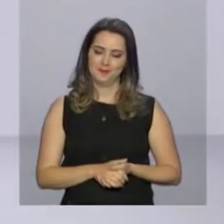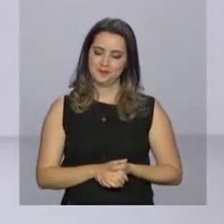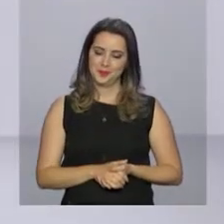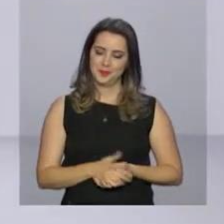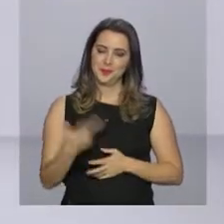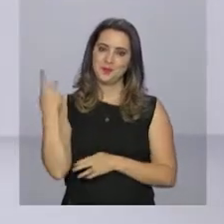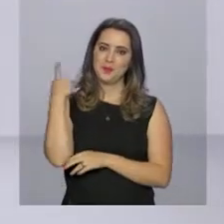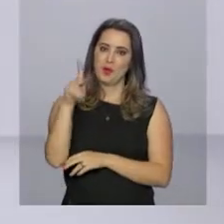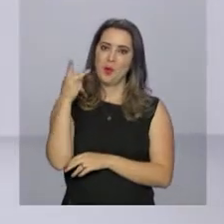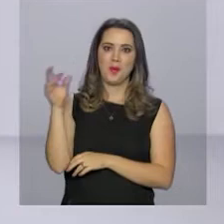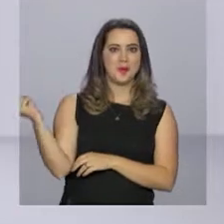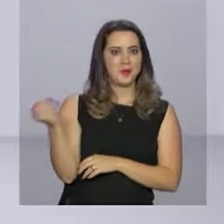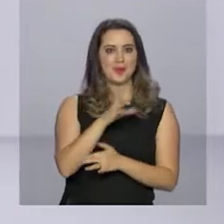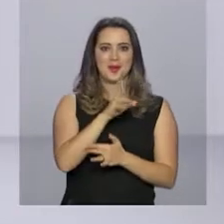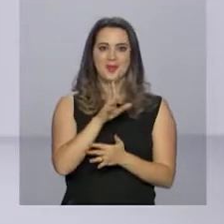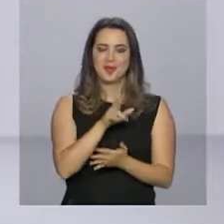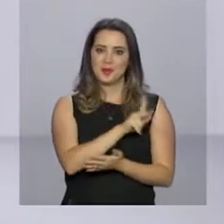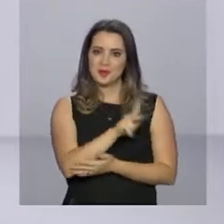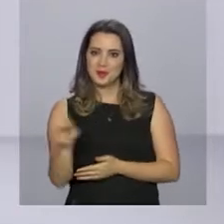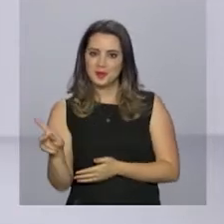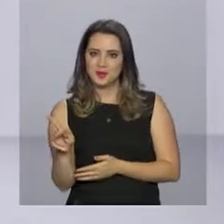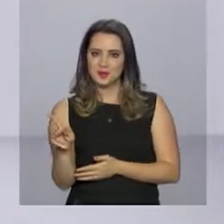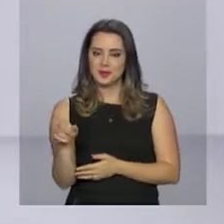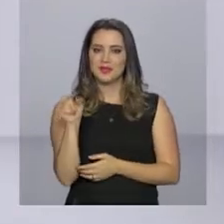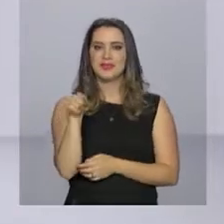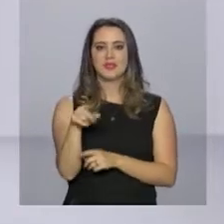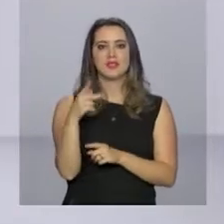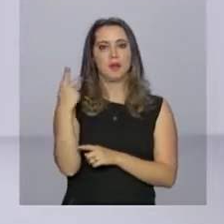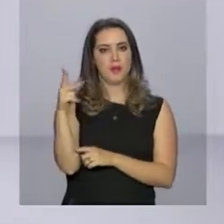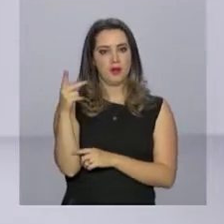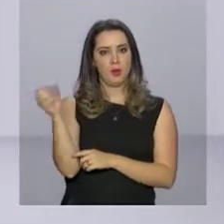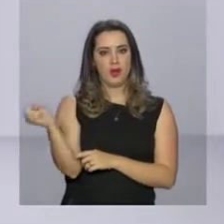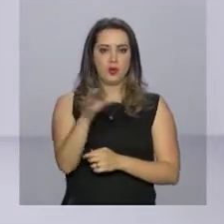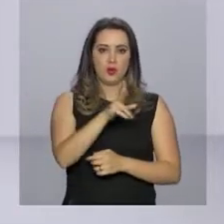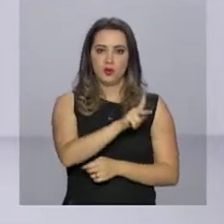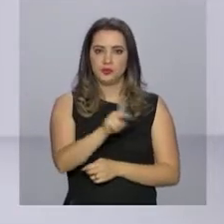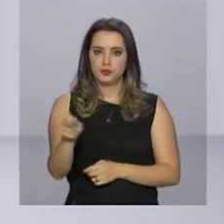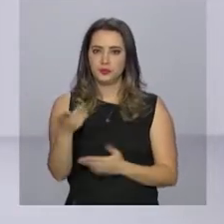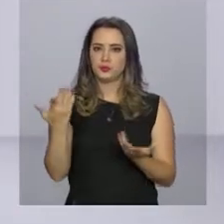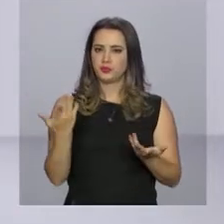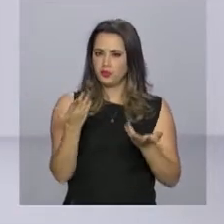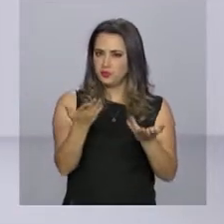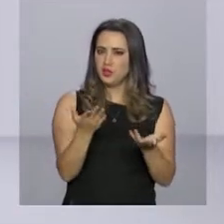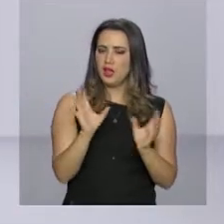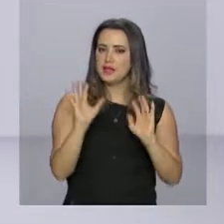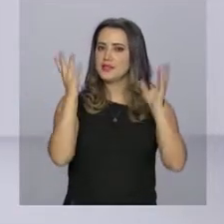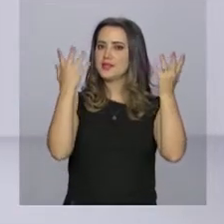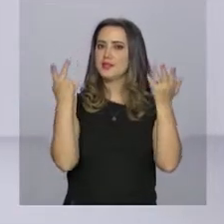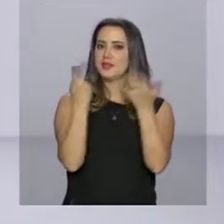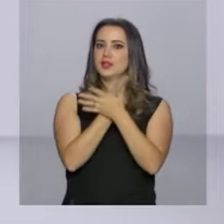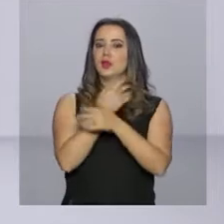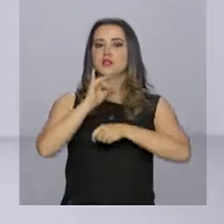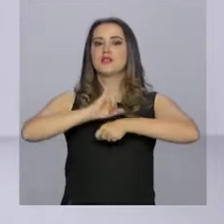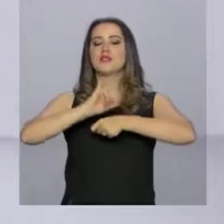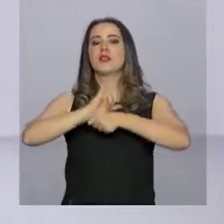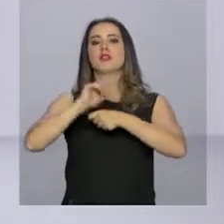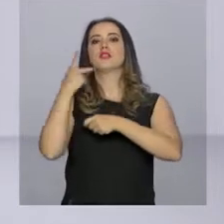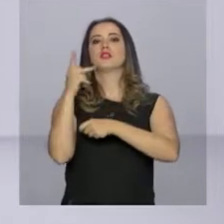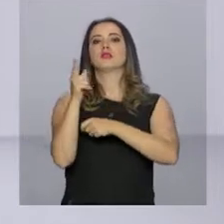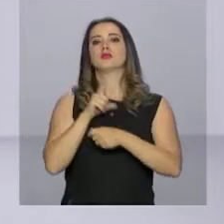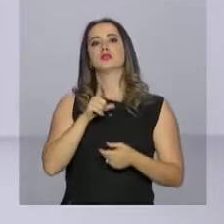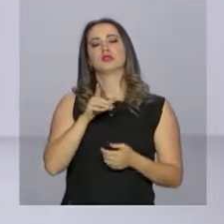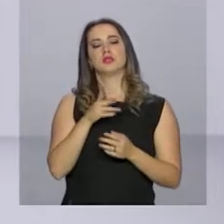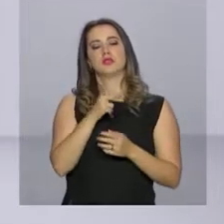O Paraguai tem um novo presidente, Mário Abdo Benítez. A cerimônia de posse foi na capital do país, Assunção, e contou